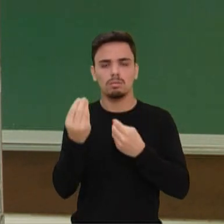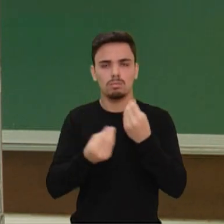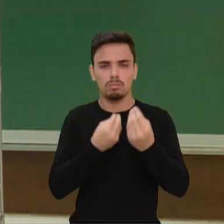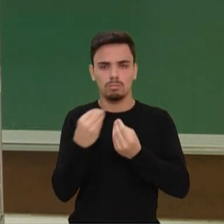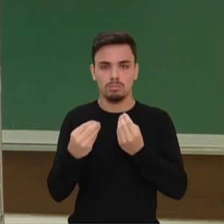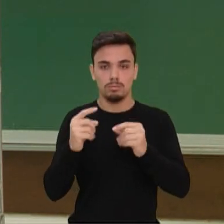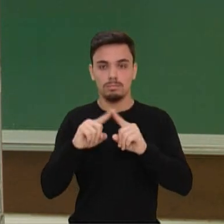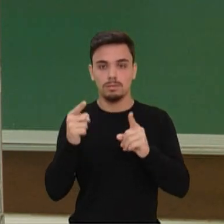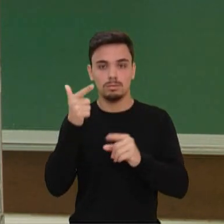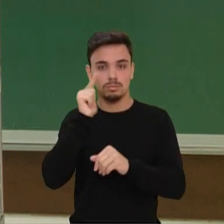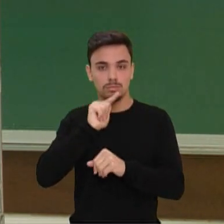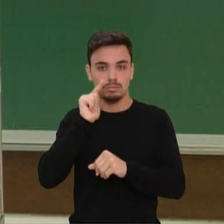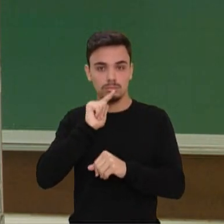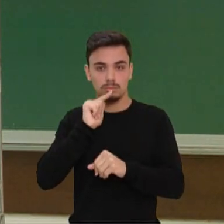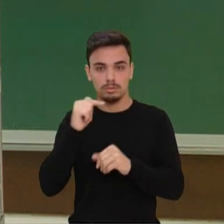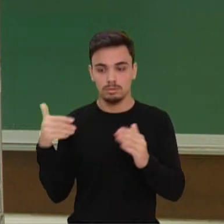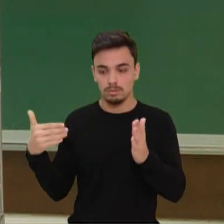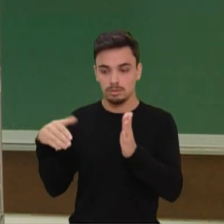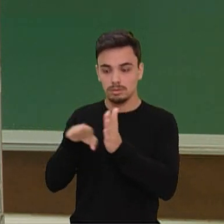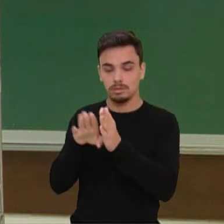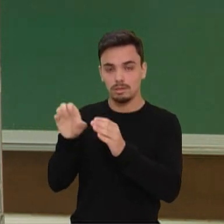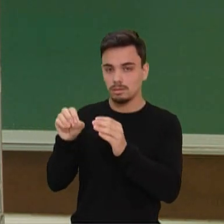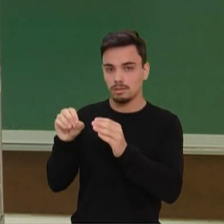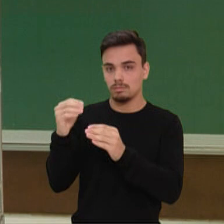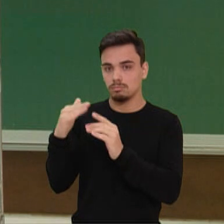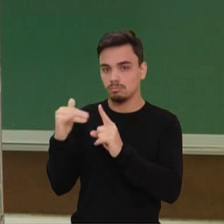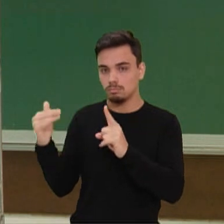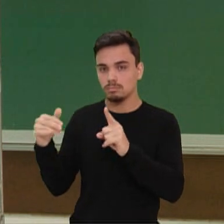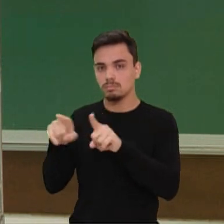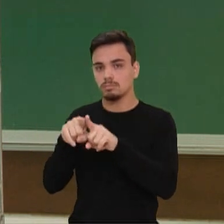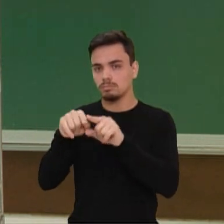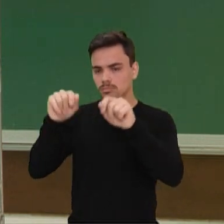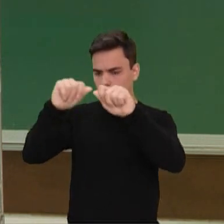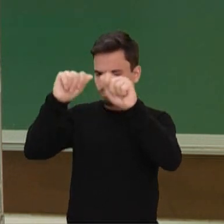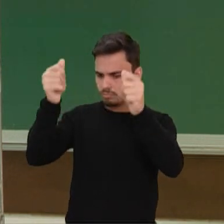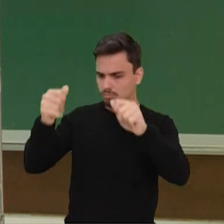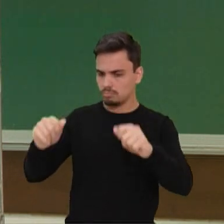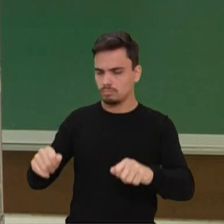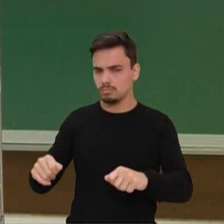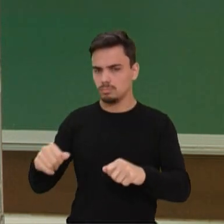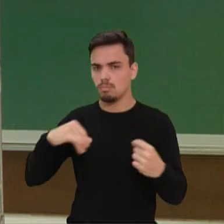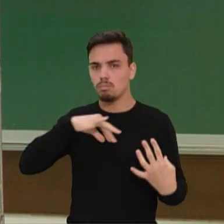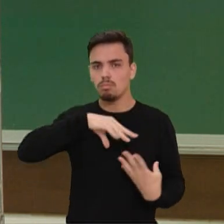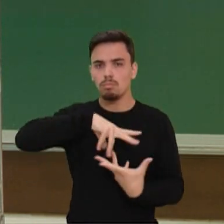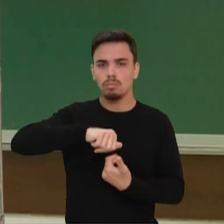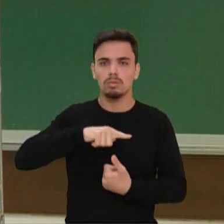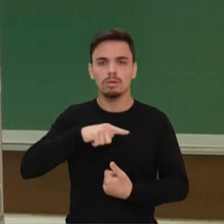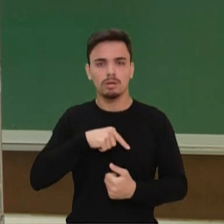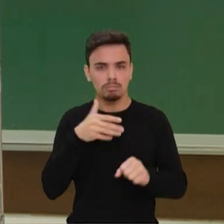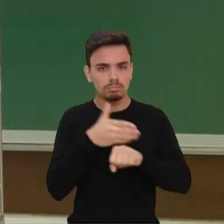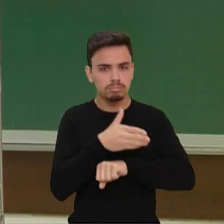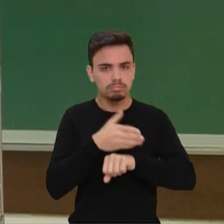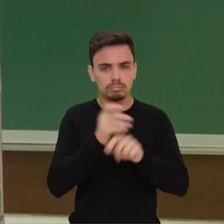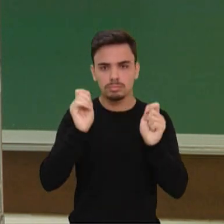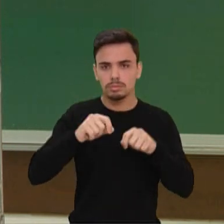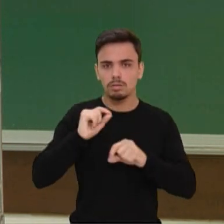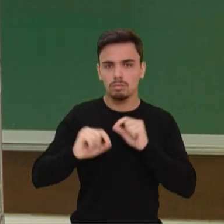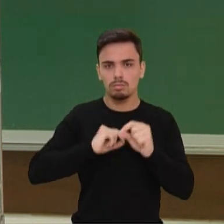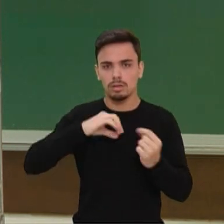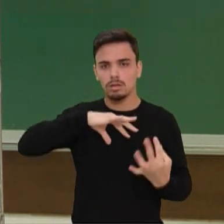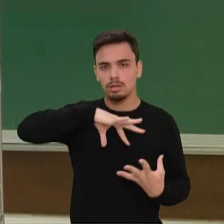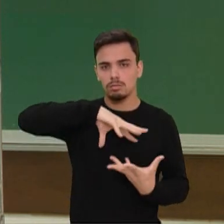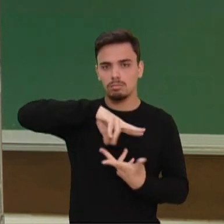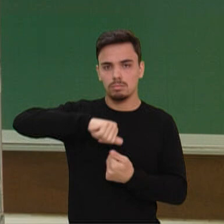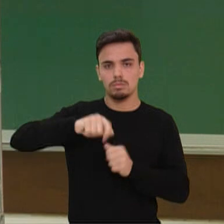ter acesso mesmo aos fenômenos, às aparências. O mundo que nós temos acesso é sempre o mundo que nós